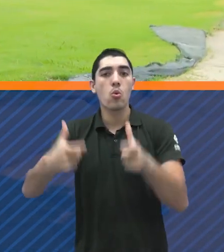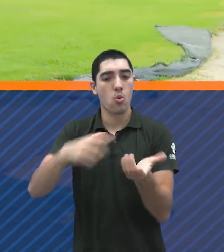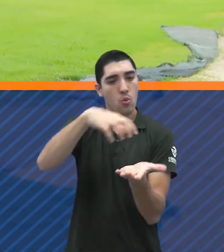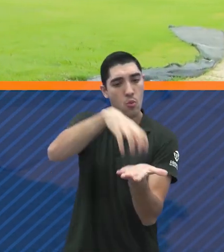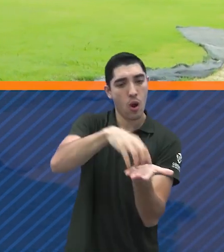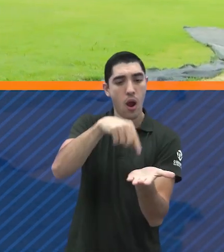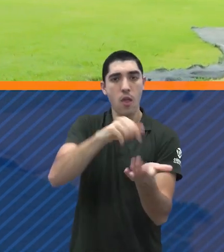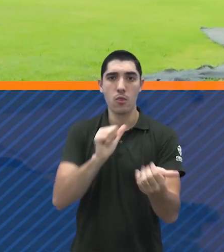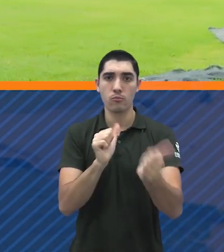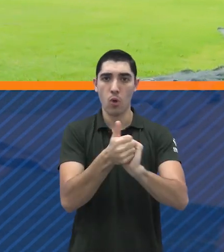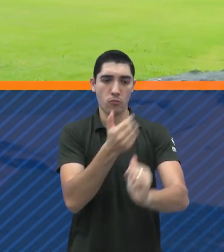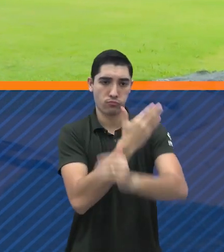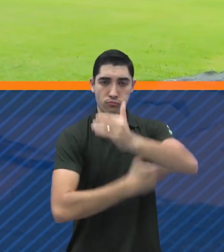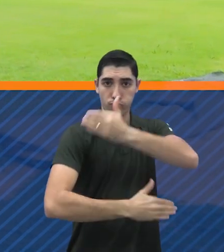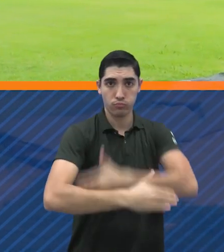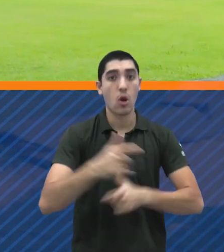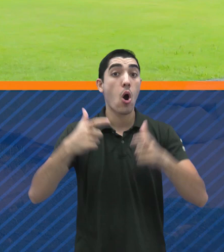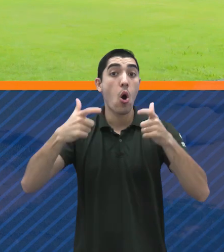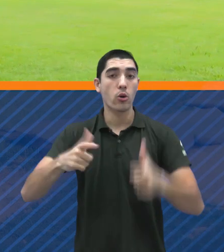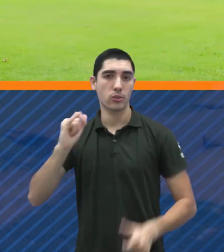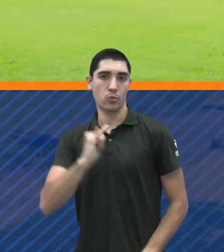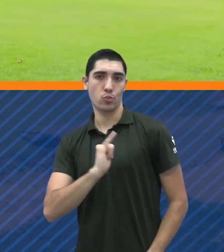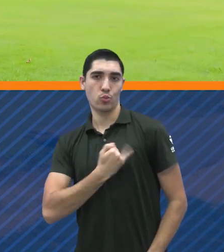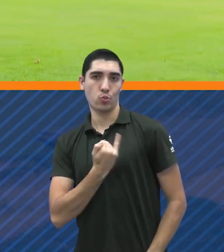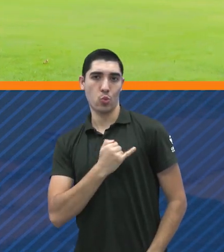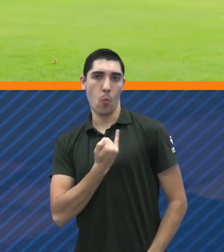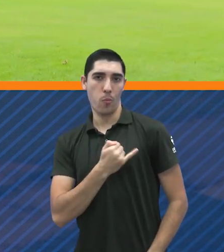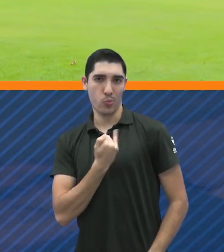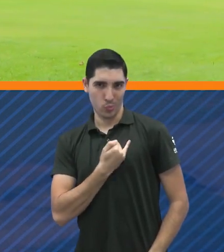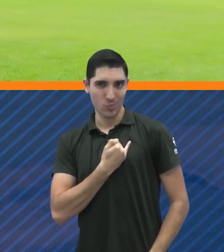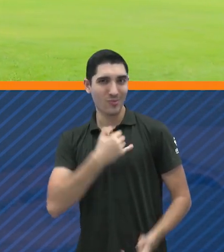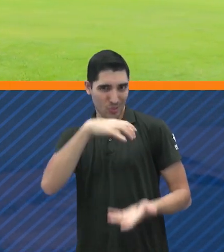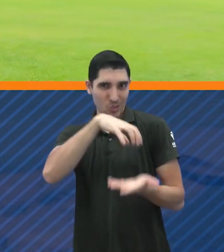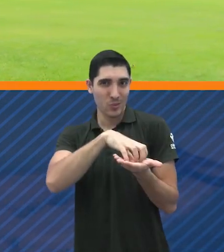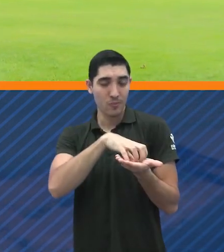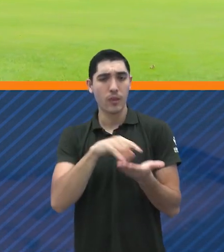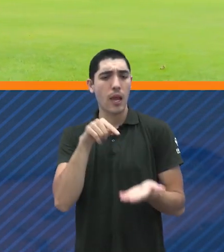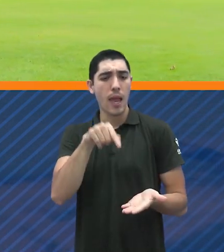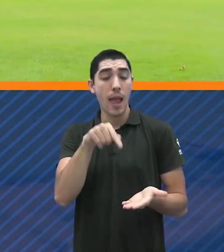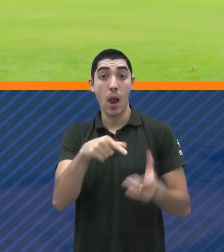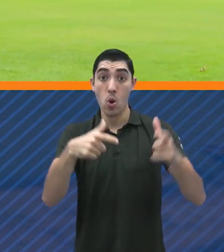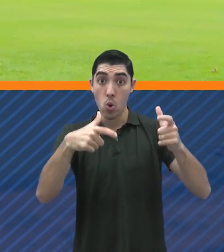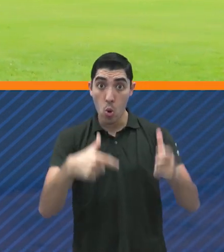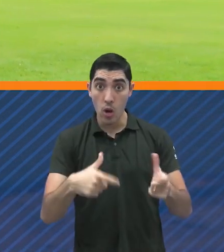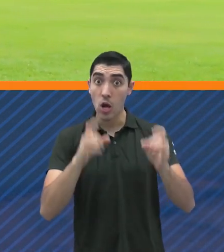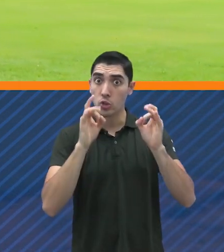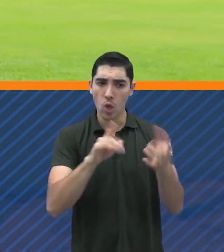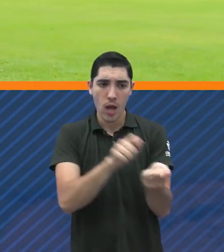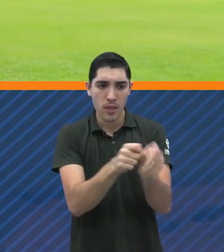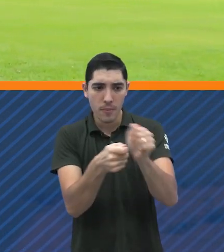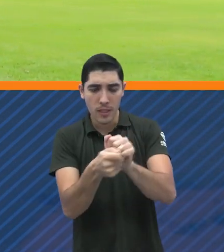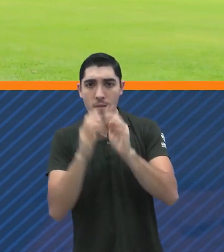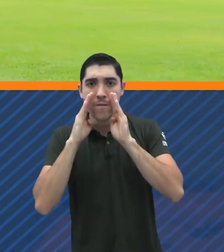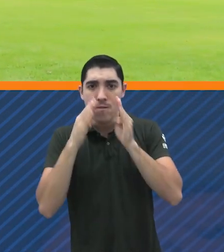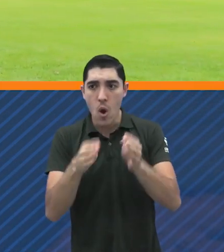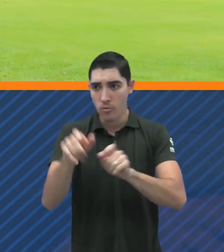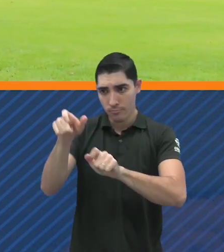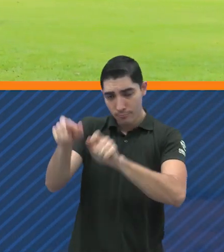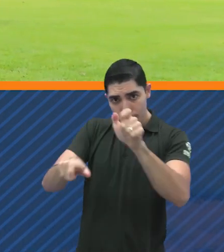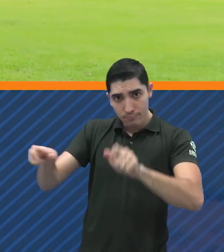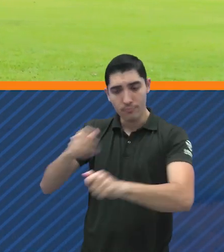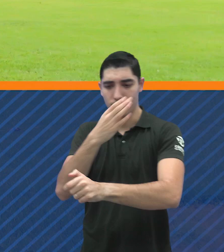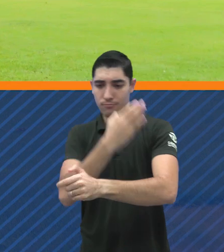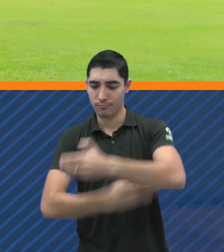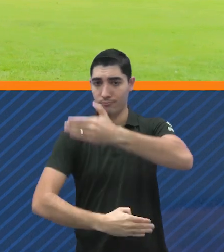esportivo paralímpico no Poliesportivo João do Pulo. O objetivo é fornecer um espaço adequado para a formação de